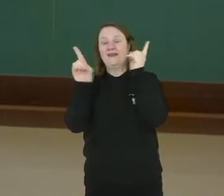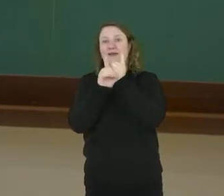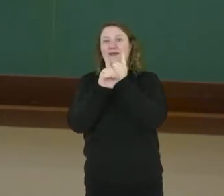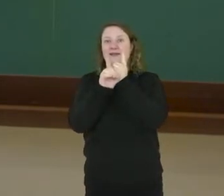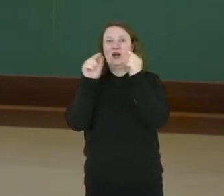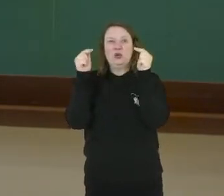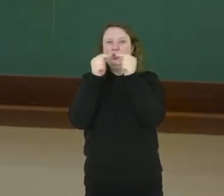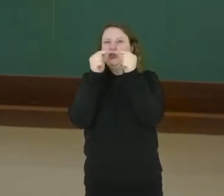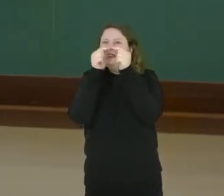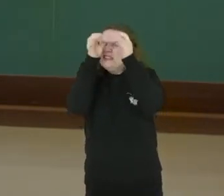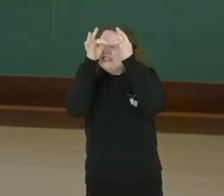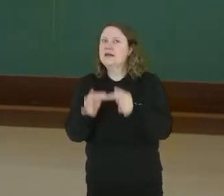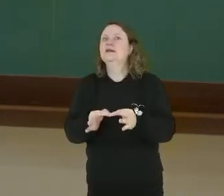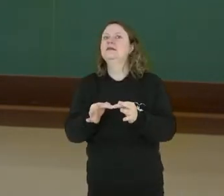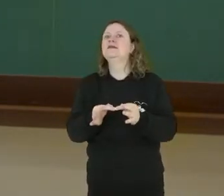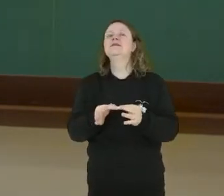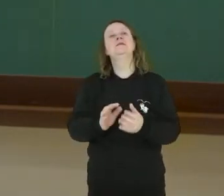do rádio.